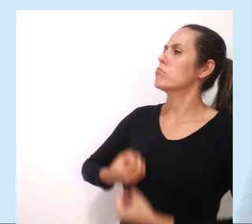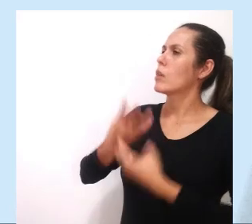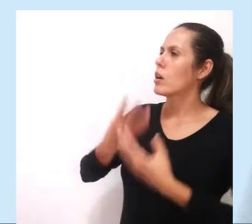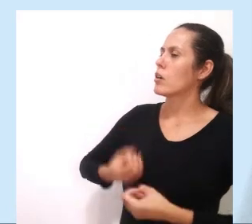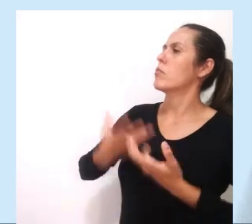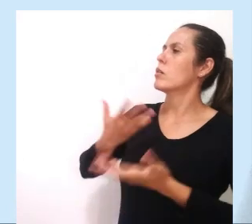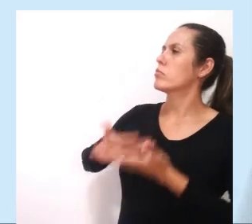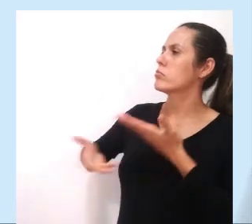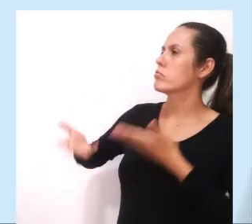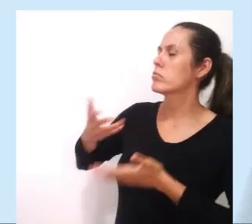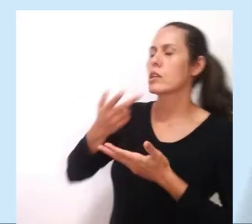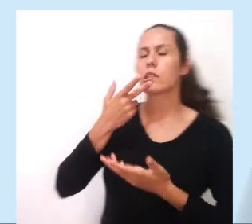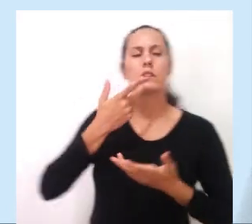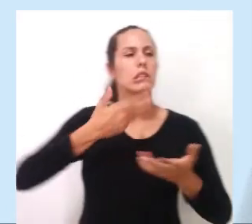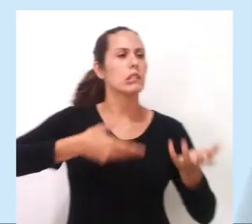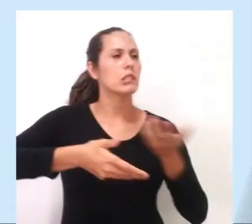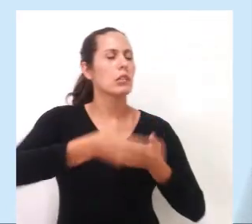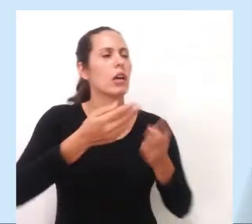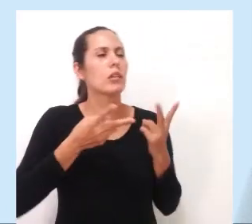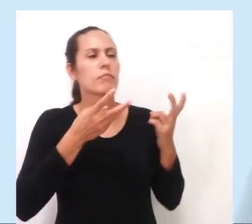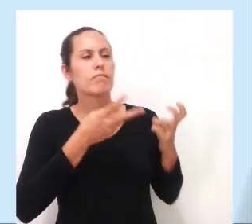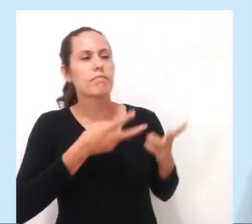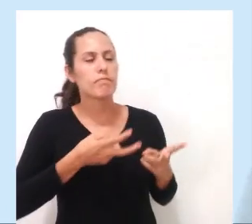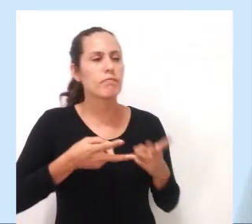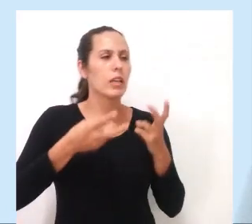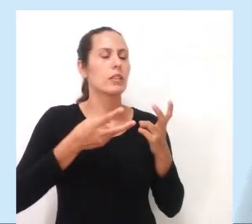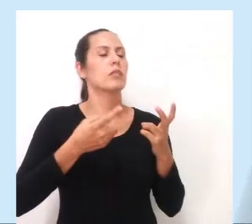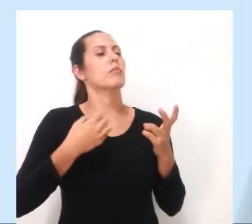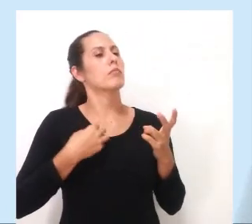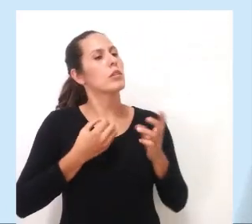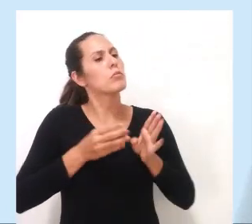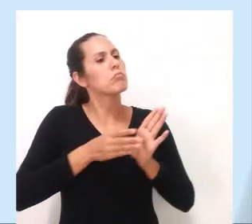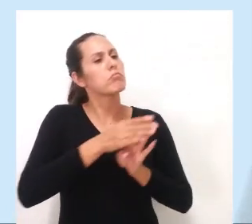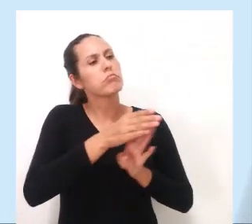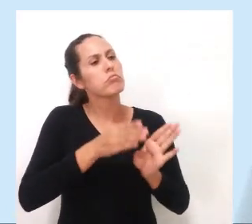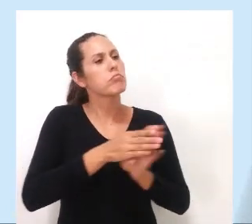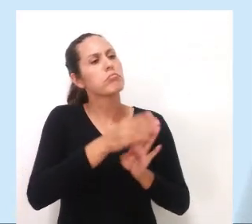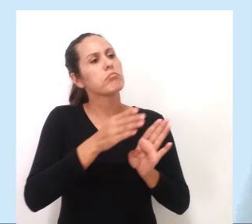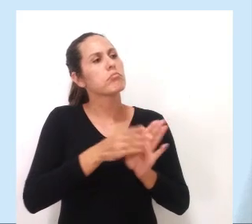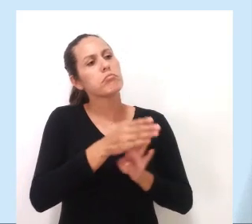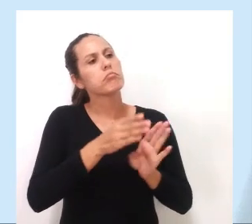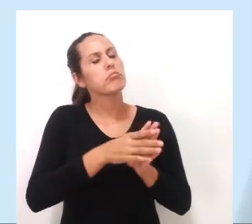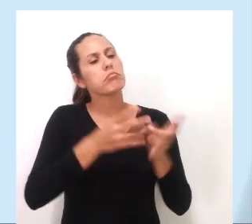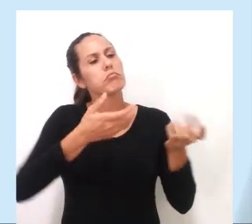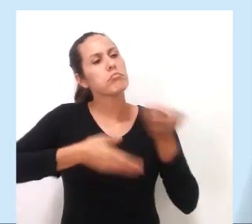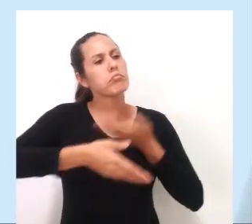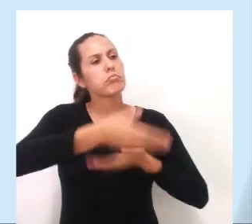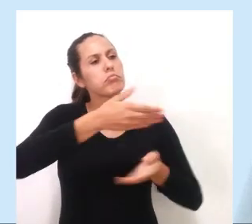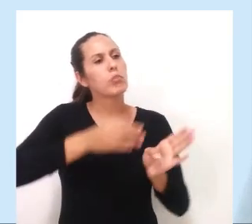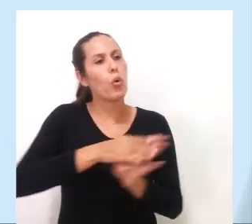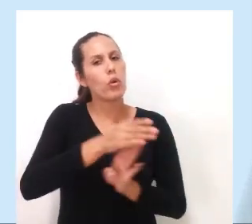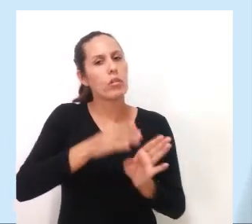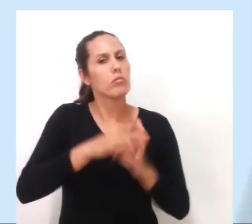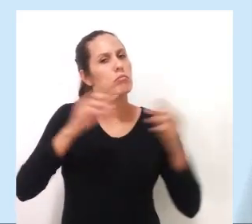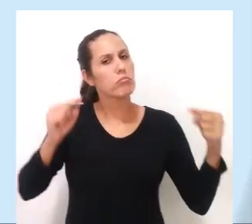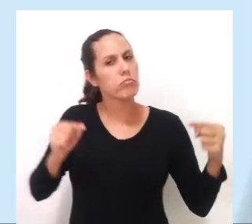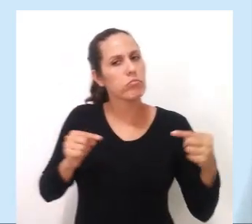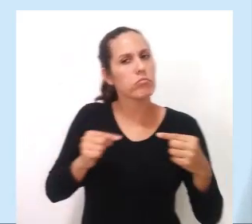e perceber a sua informação e a sua forma de